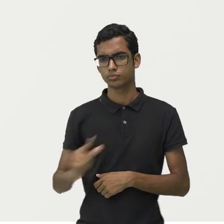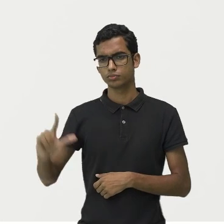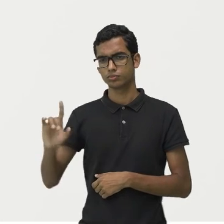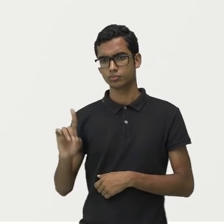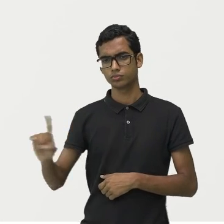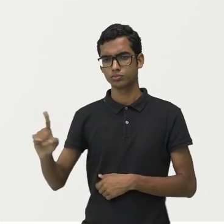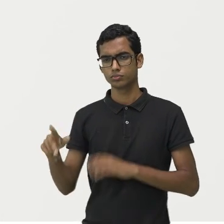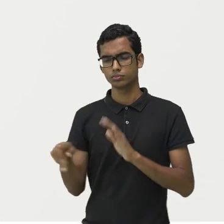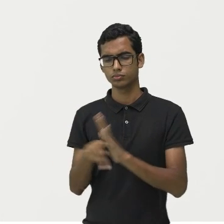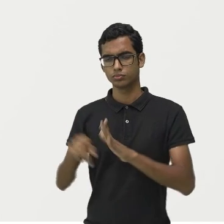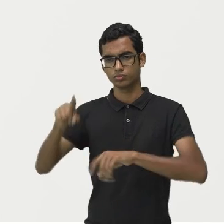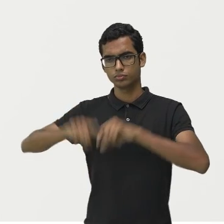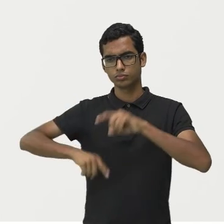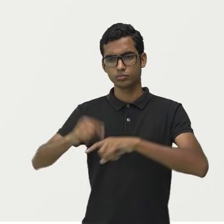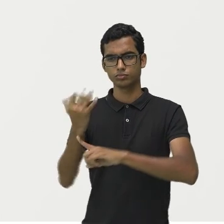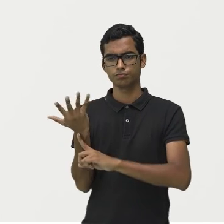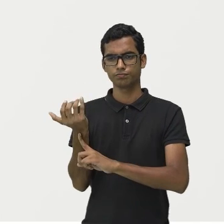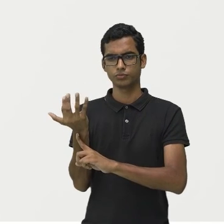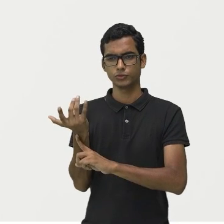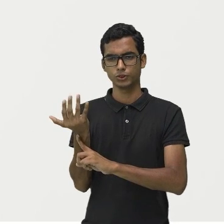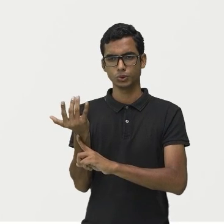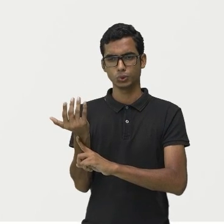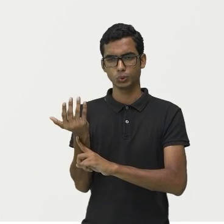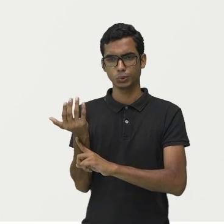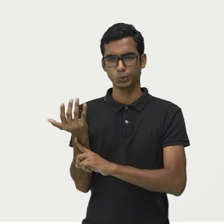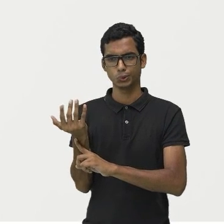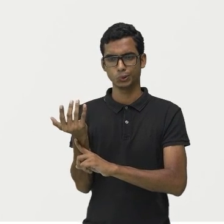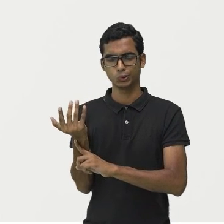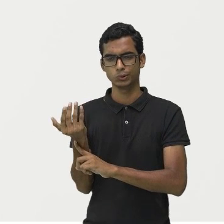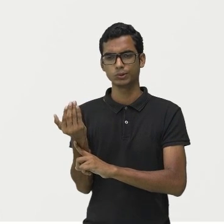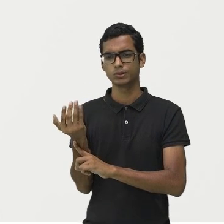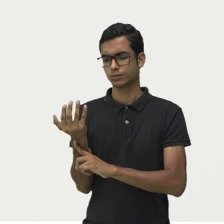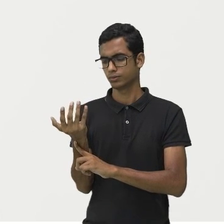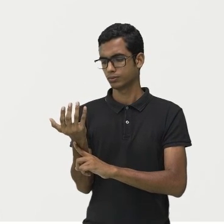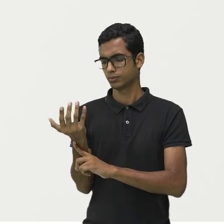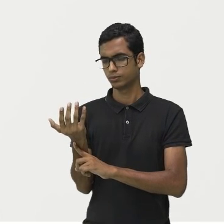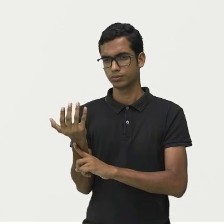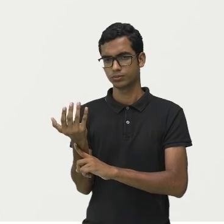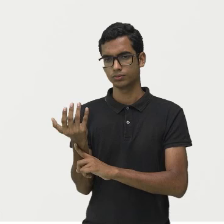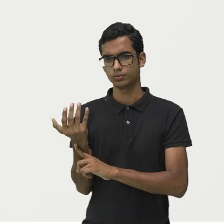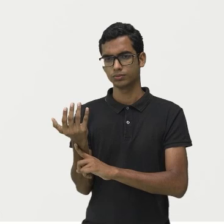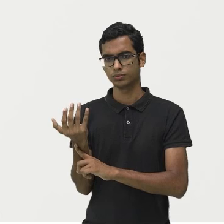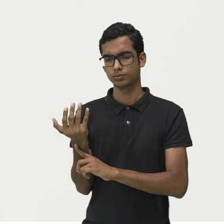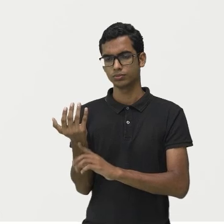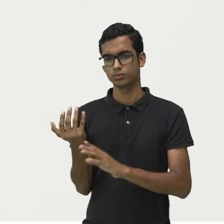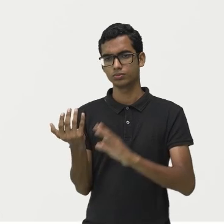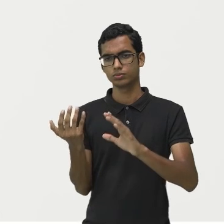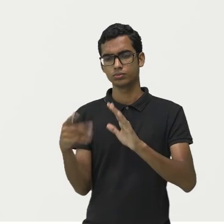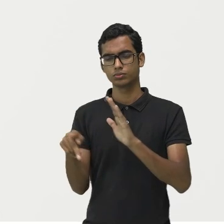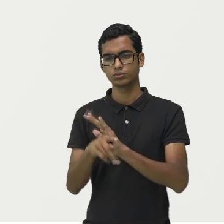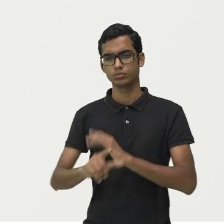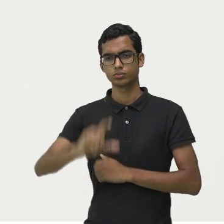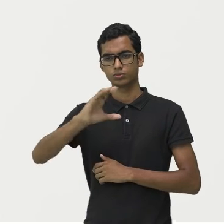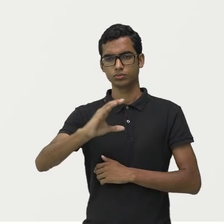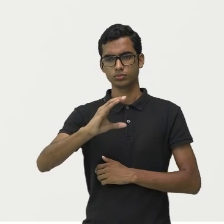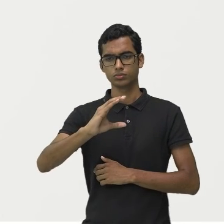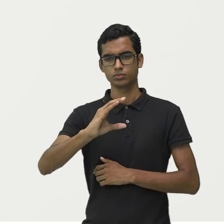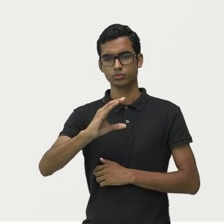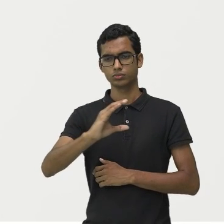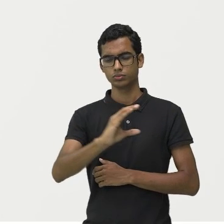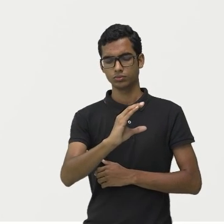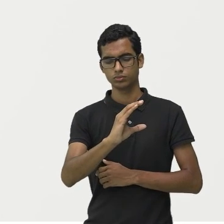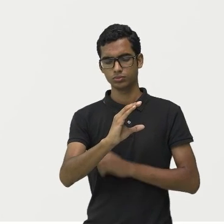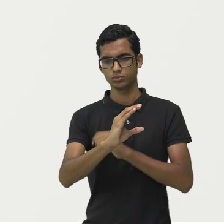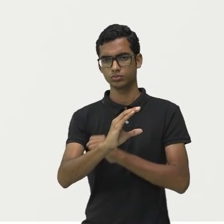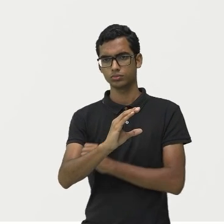essa vela aqui é o nosso objeto. E aí eu tenho 2 raios notáveis aqui. Eu tenho o que incide paralelo ao eixo